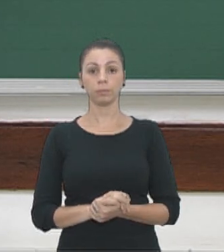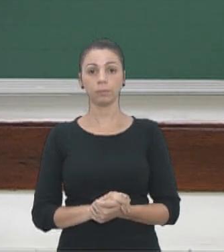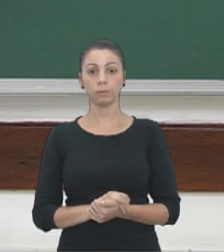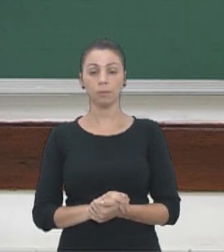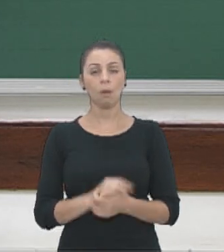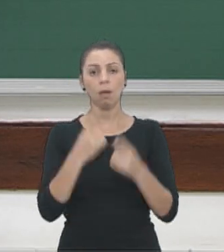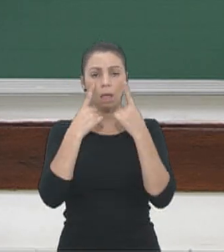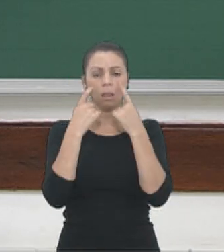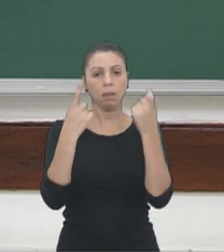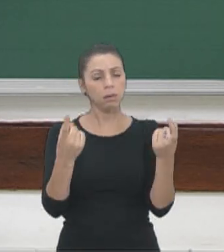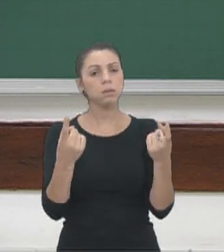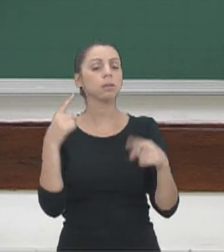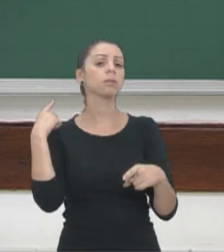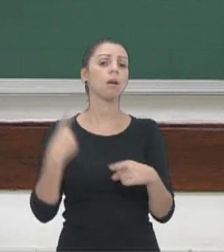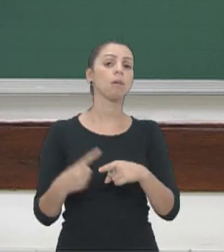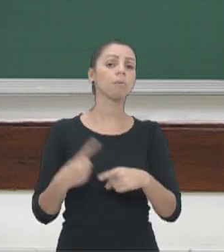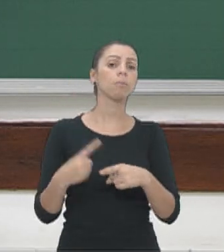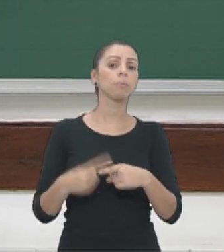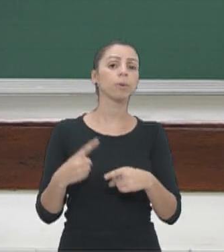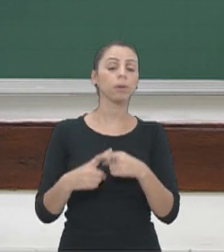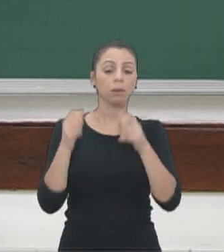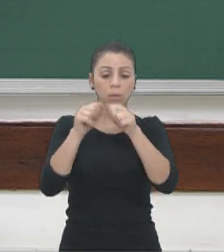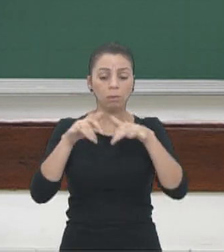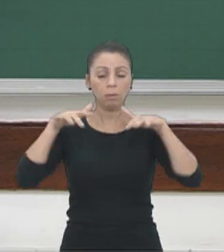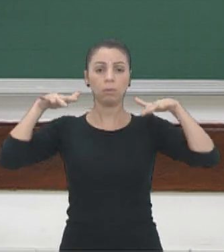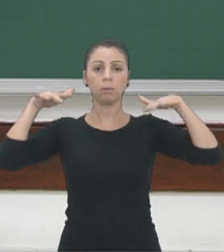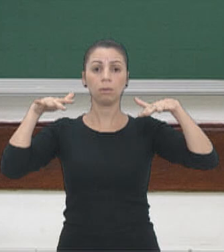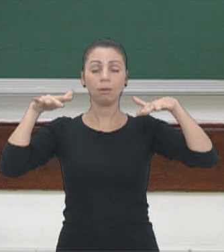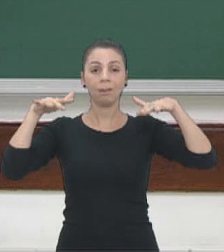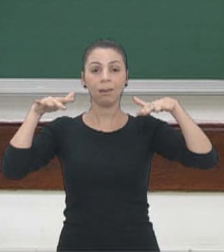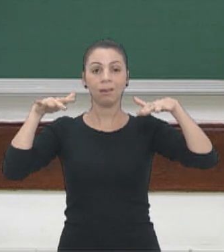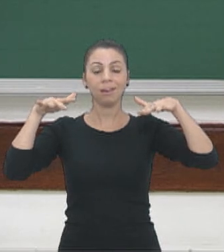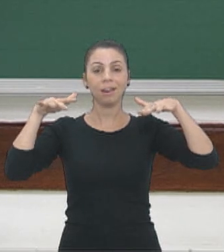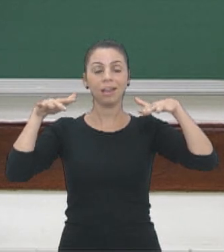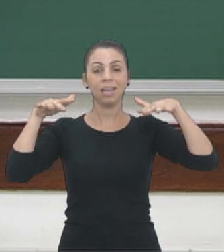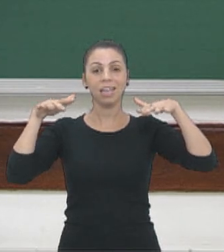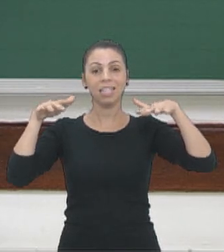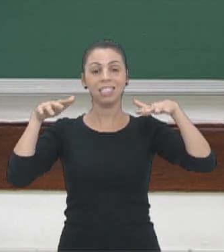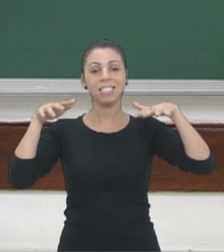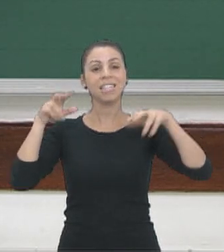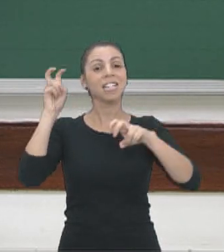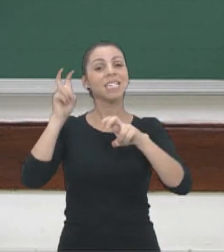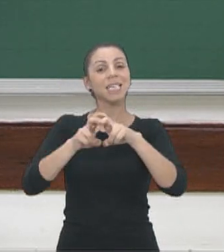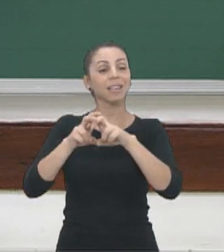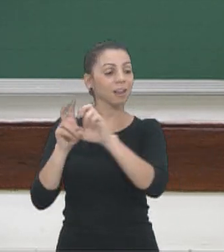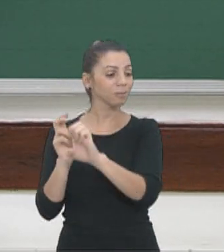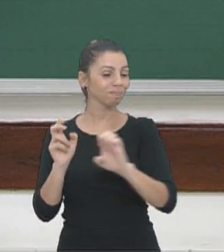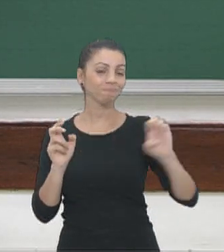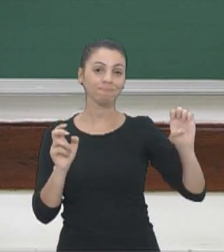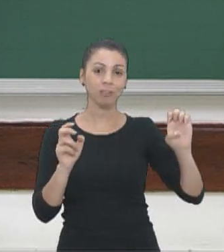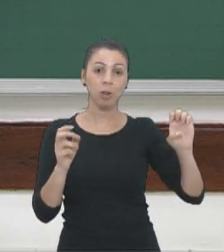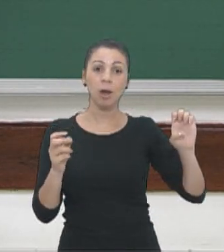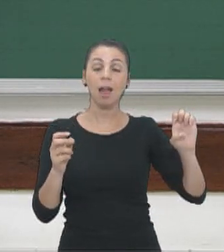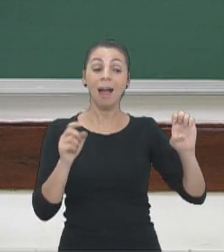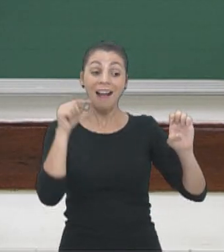E é interessante porque no parlamento, na convenção, eles se sentavam à esquerda. E é dali que vem, então, a questão de esquerda e direita. No caso, a esquerda hoje ainda,